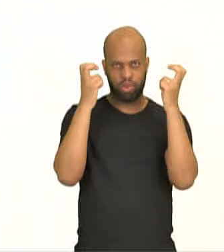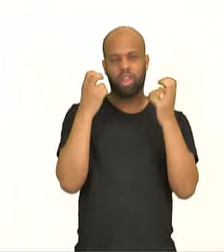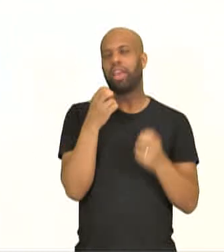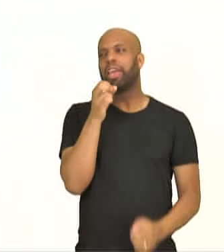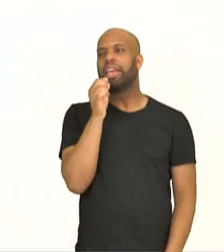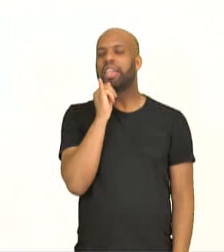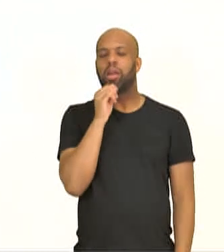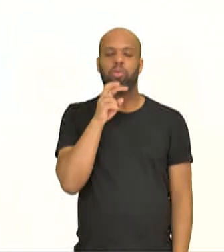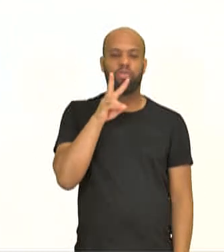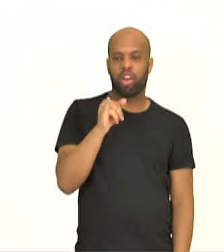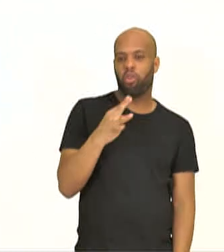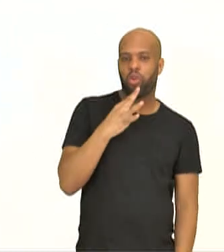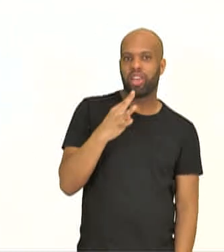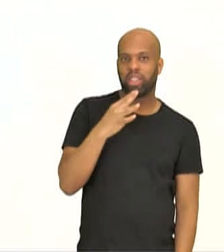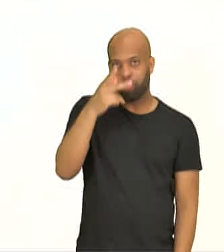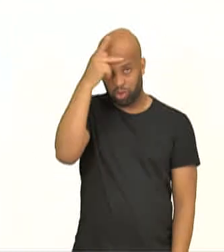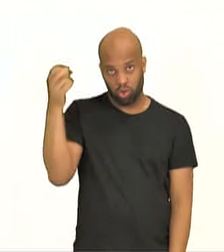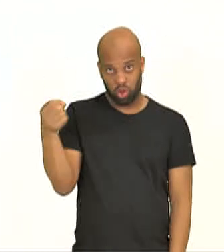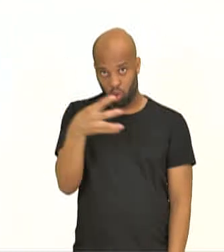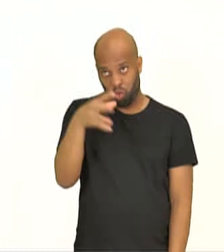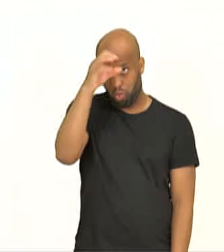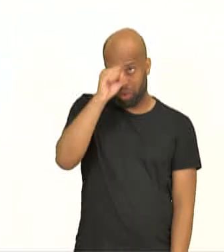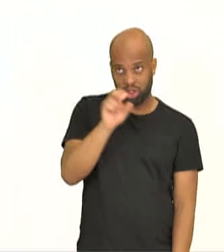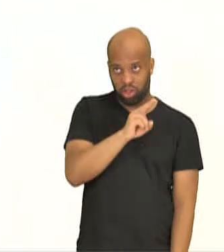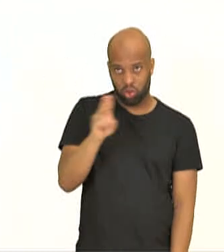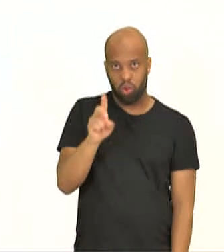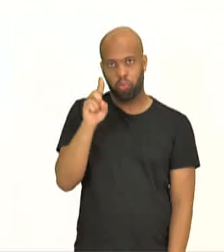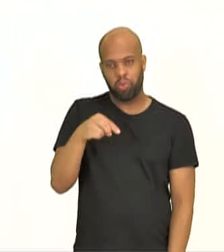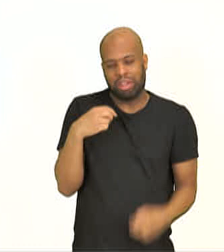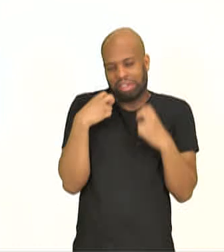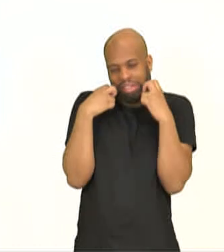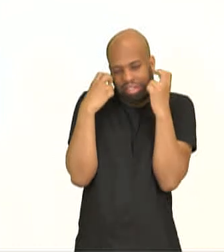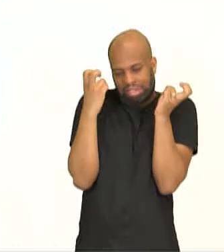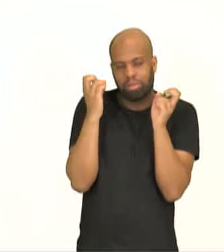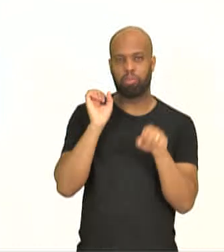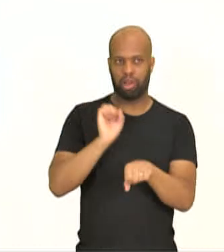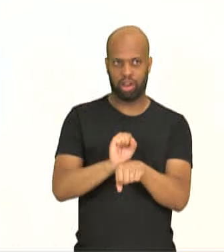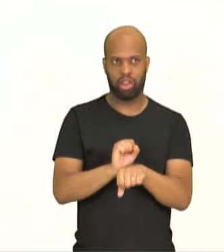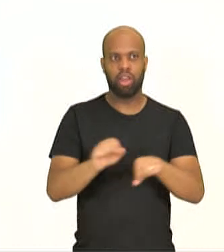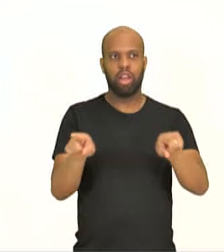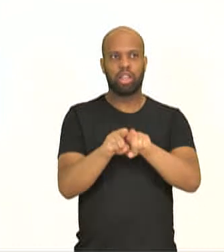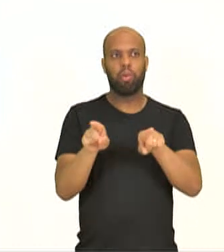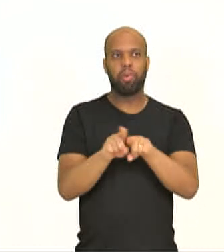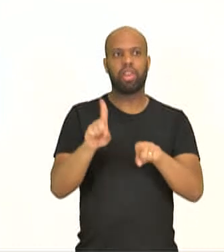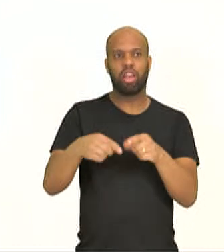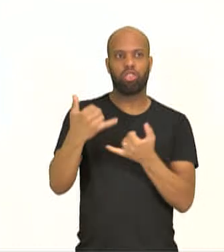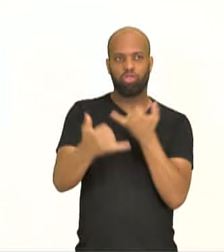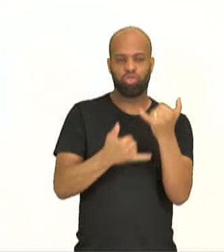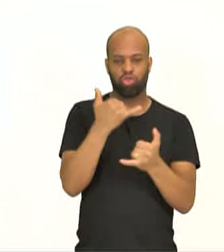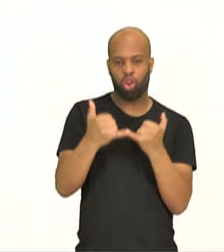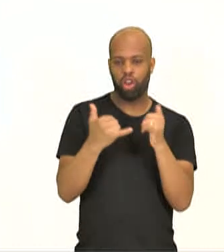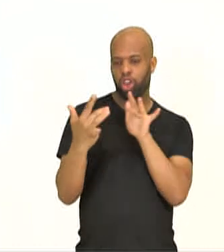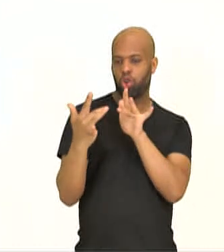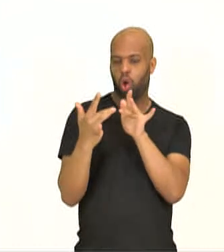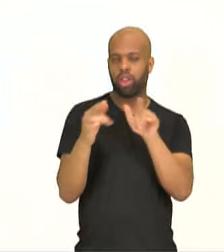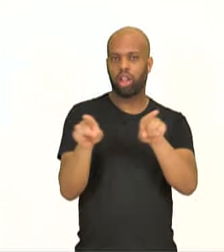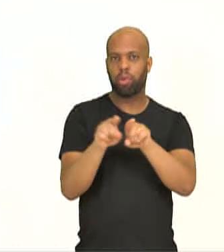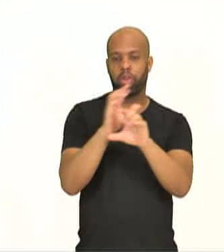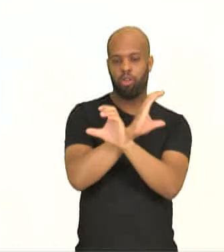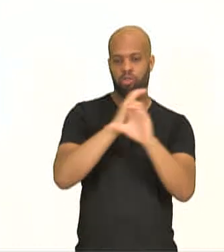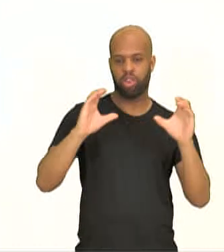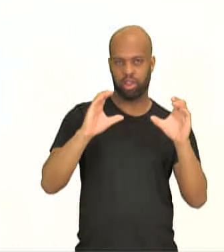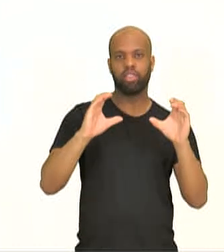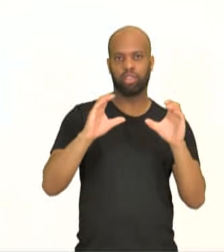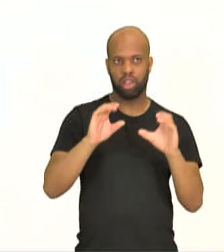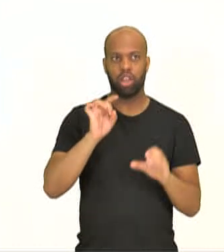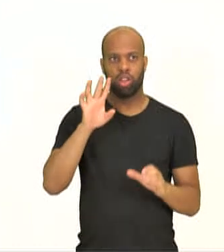os colegas, aprender os nomes. Jogos de toque e confiança, que ajudam as pessoas a lidar com sentimentos e com a confiança,